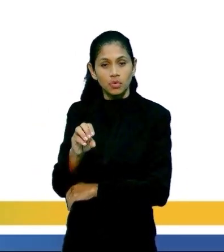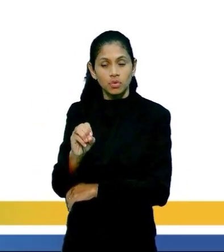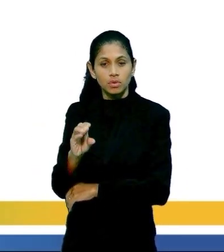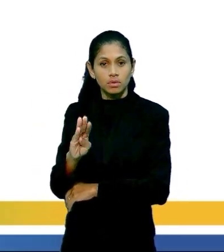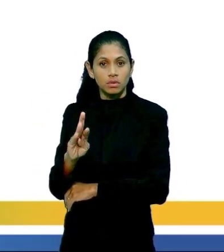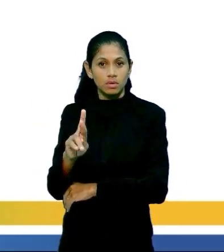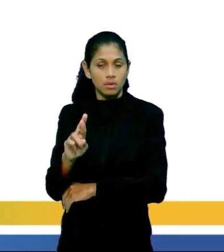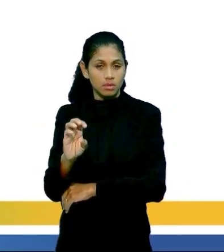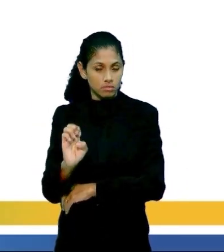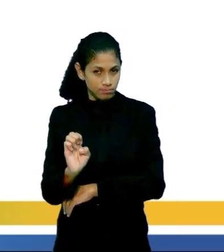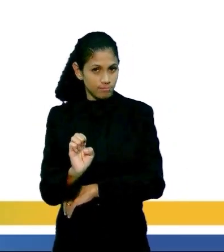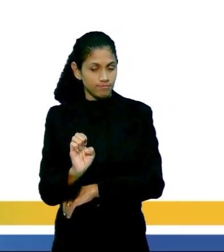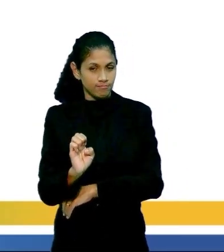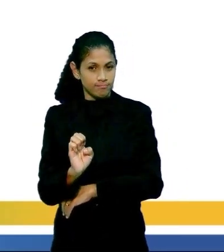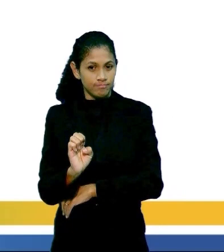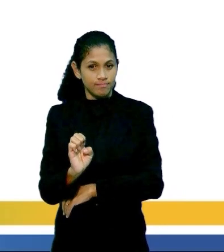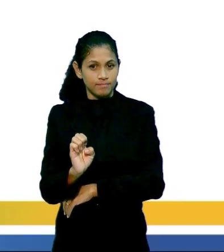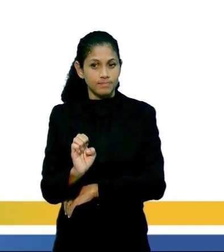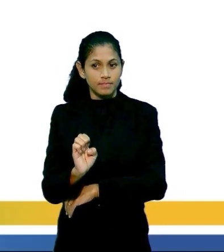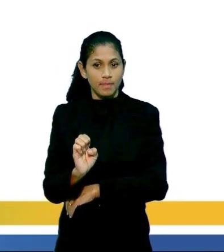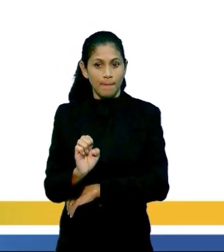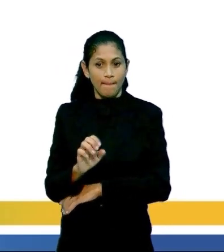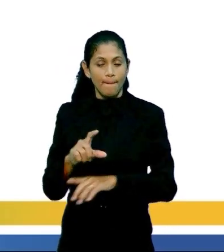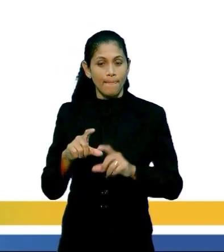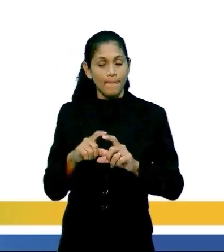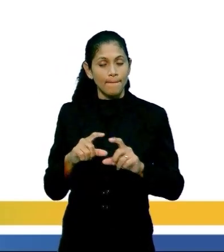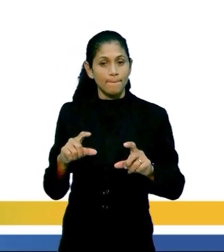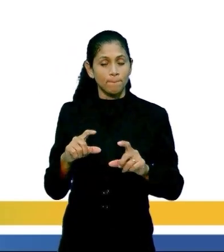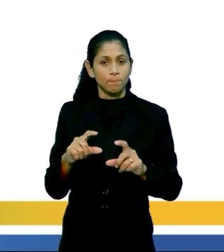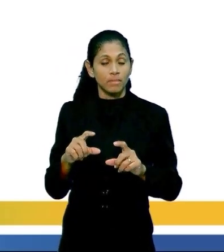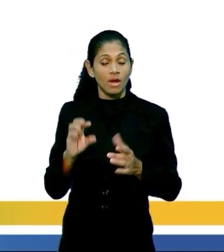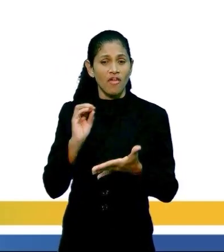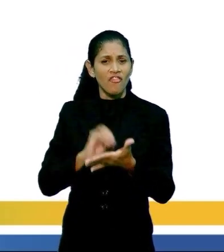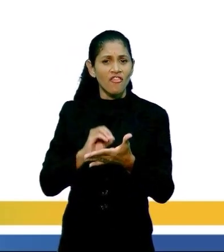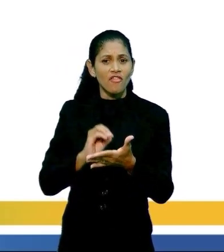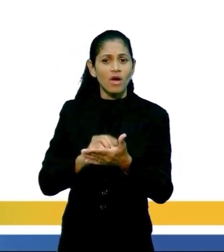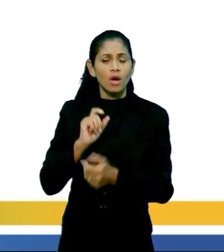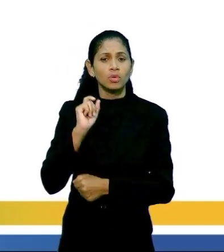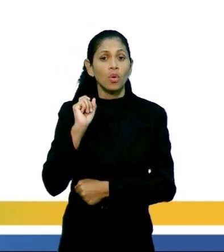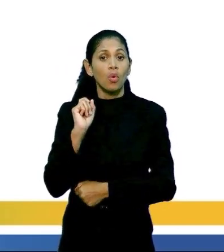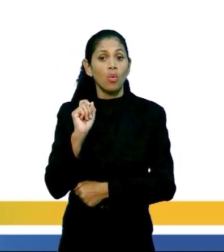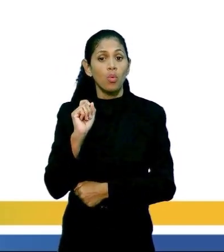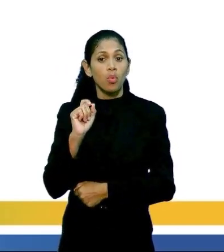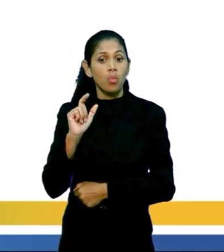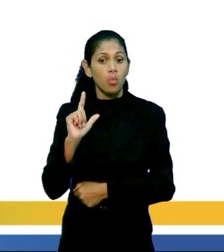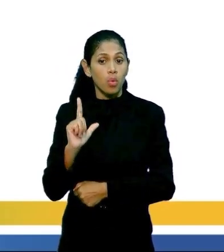tá? A única exceção de elétrons que nós temos é o hélio, que ele é estável com